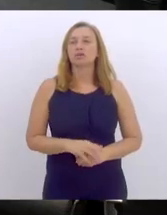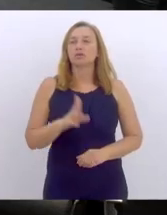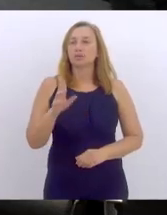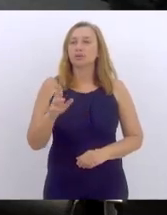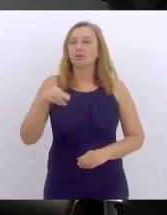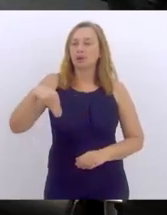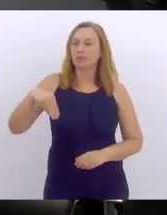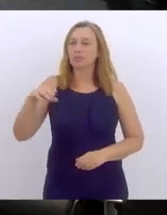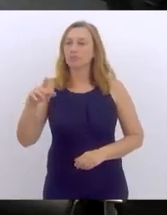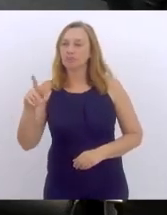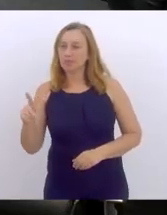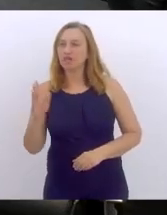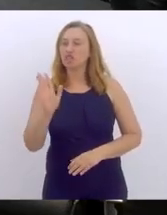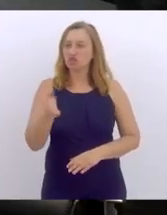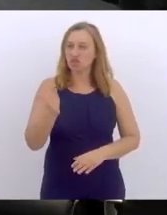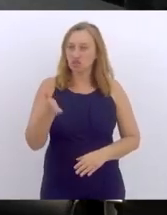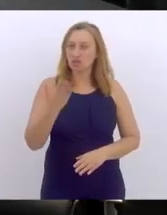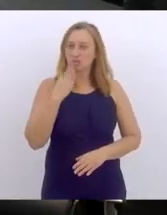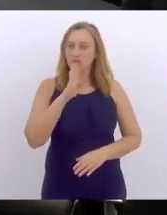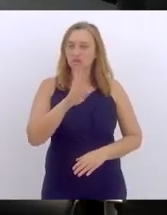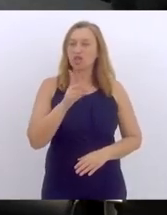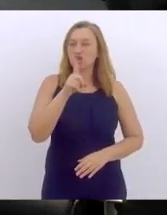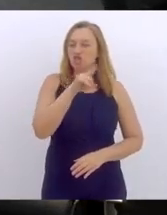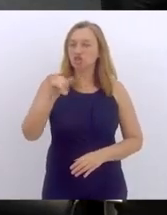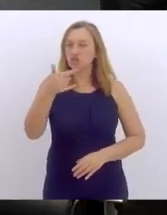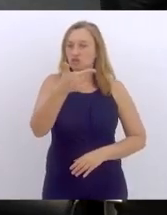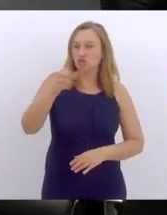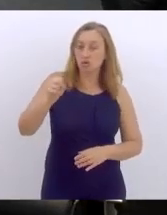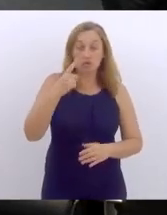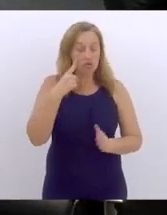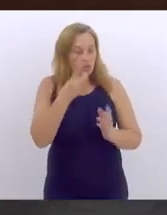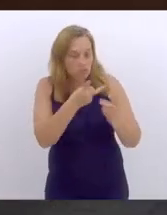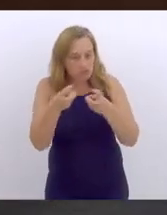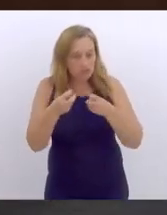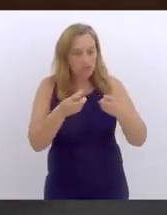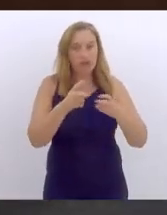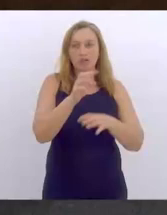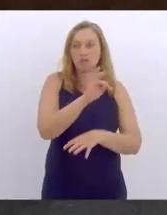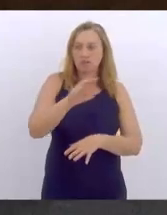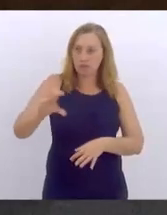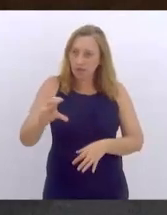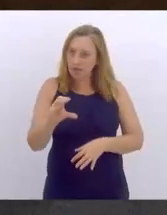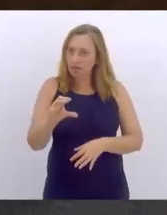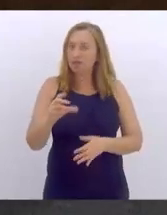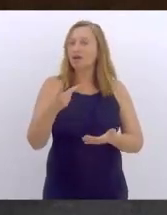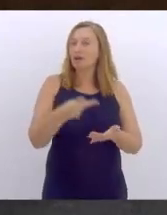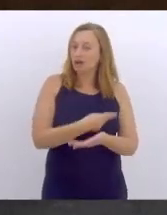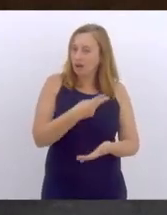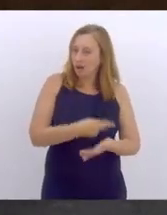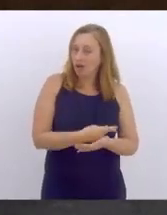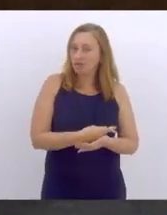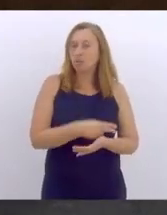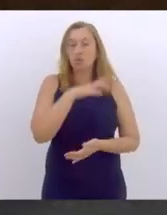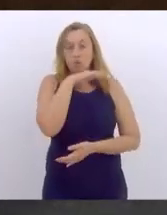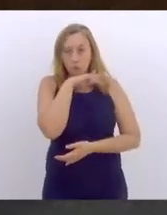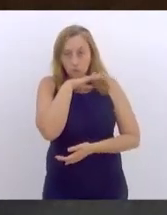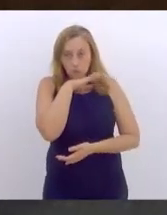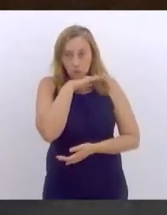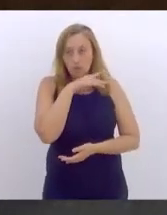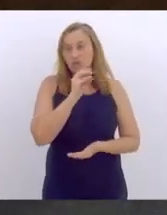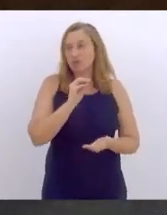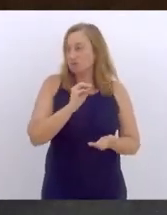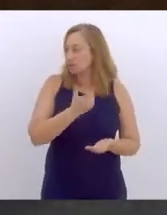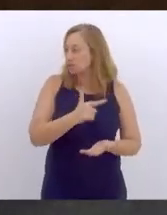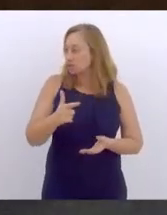se comprometeu já no dia 28 a começar a revisão do TAC, que foi um TAC draconiano, cruel,